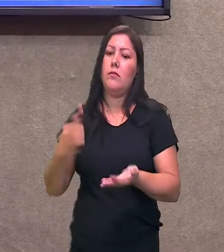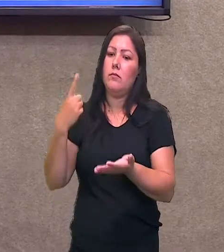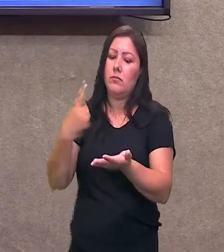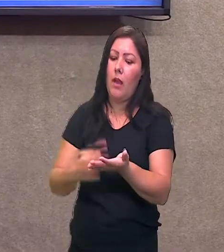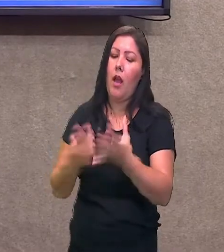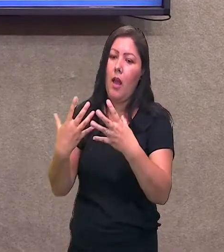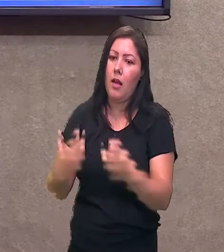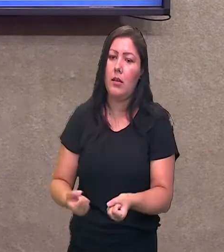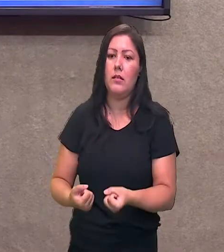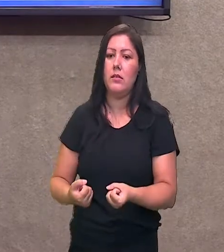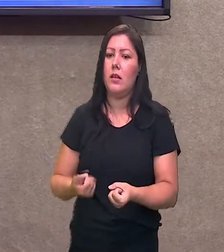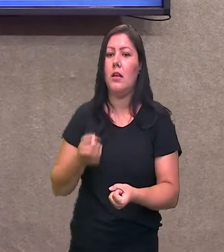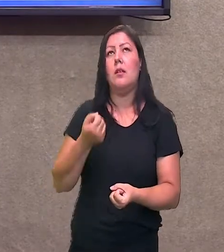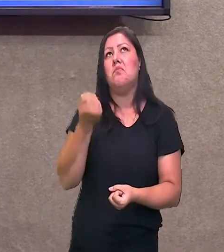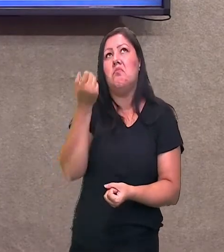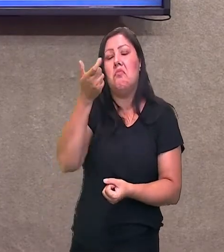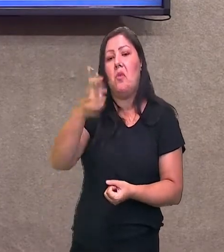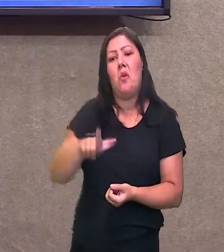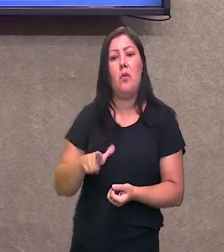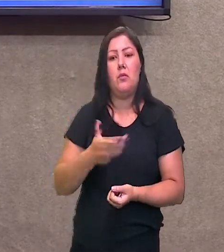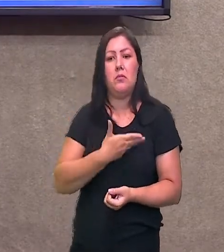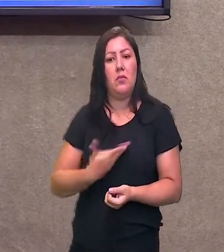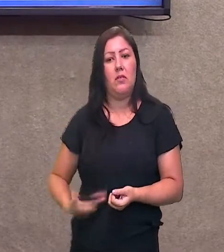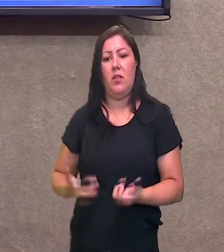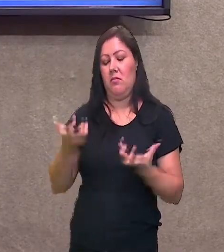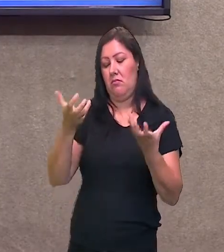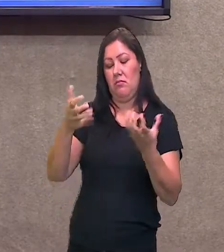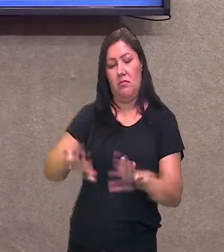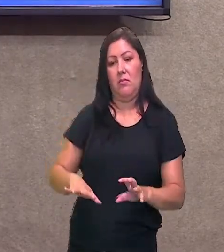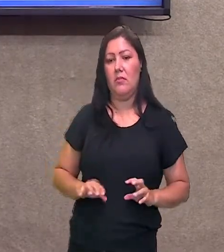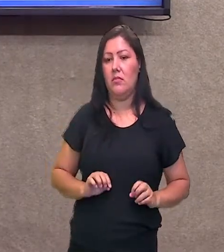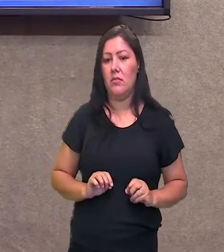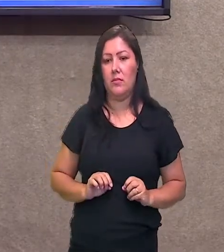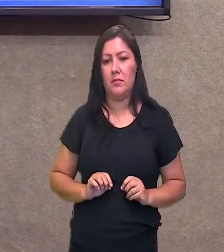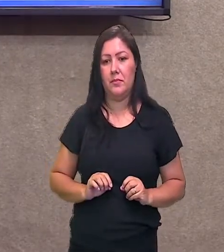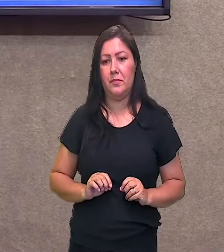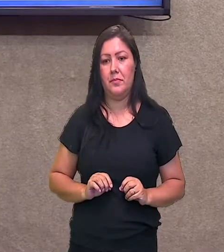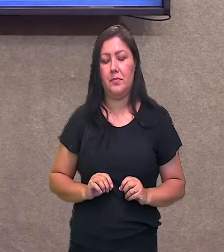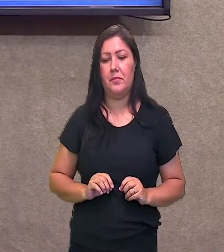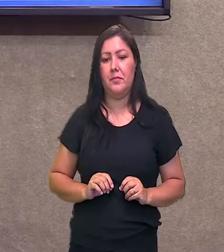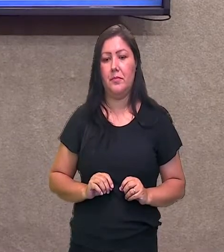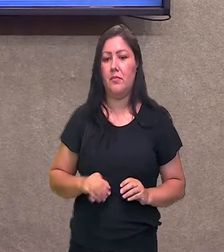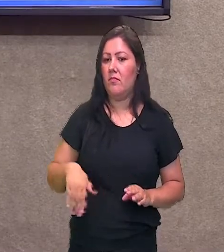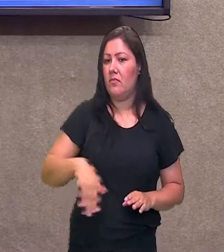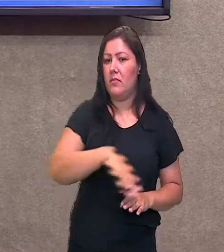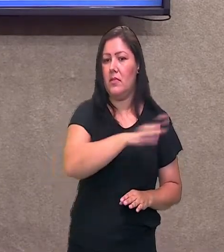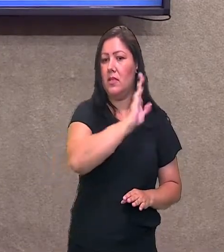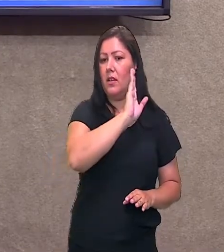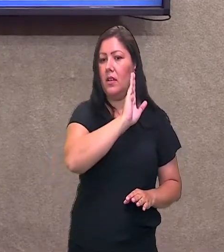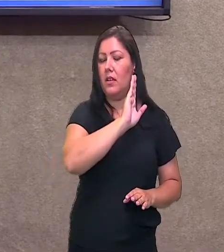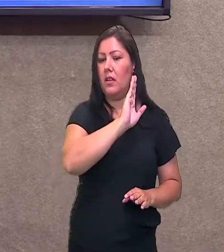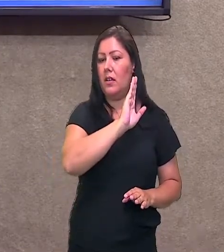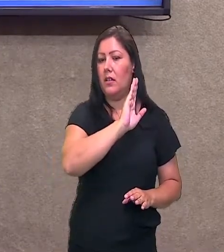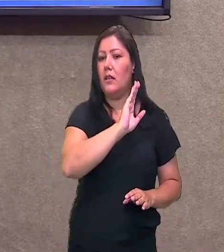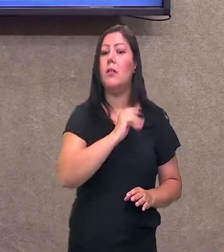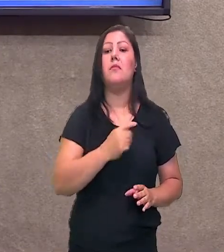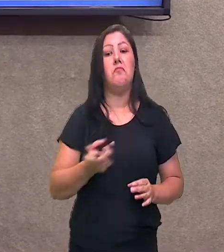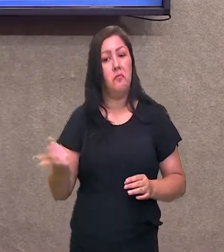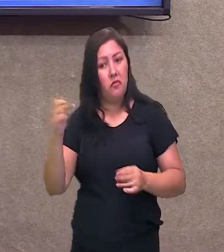isso. Você adota, sai e pode voltar.